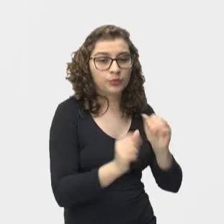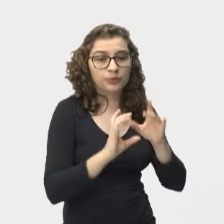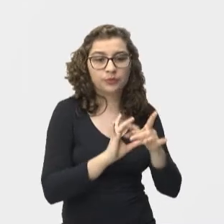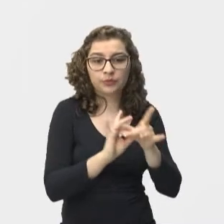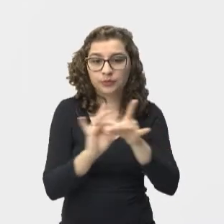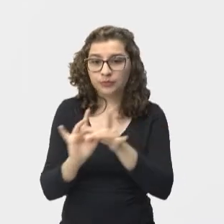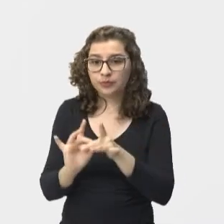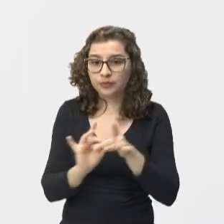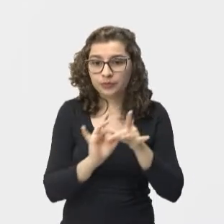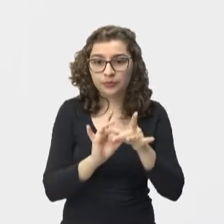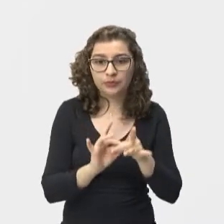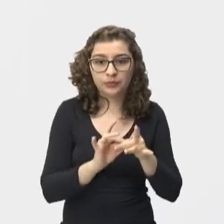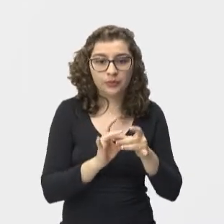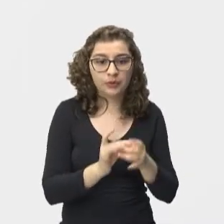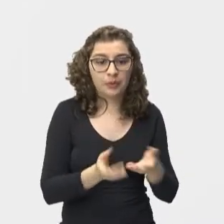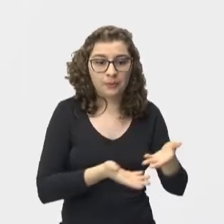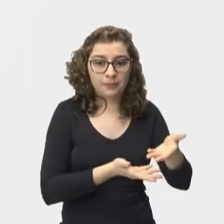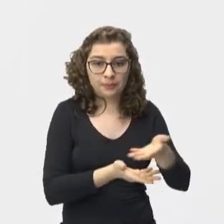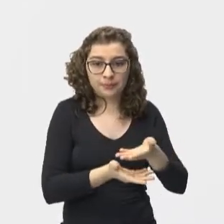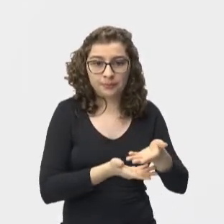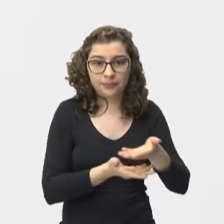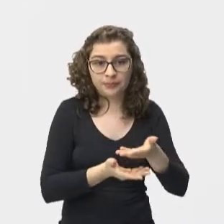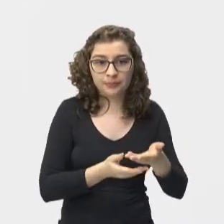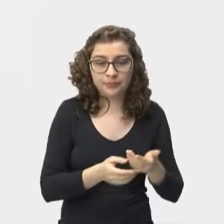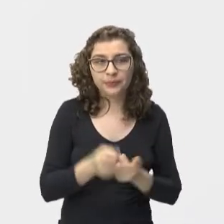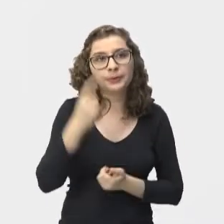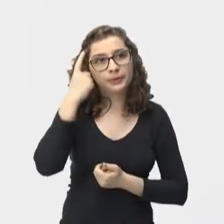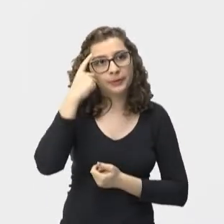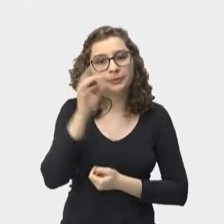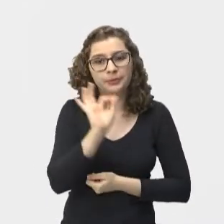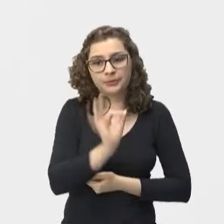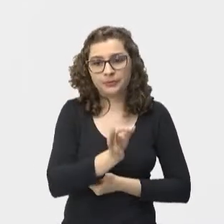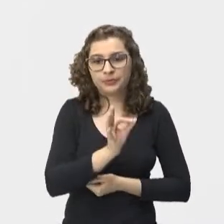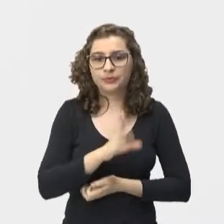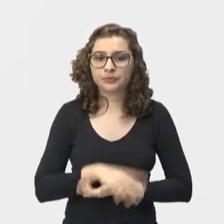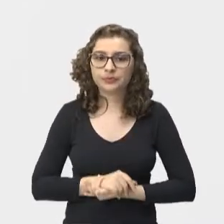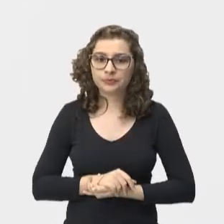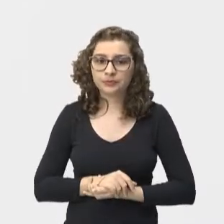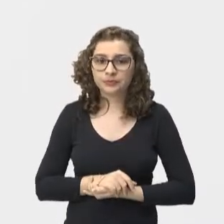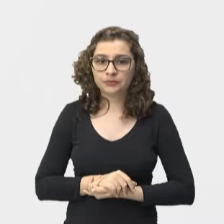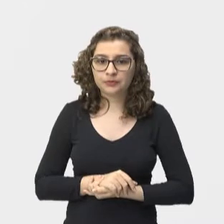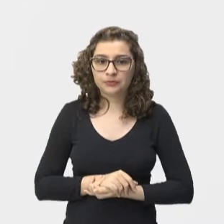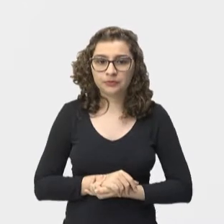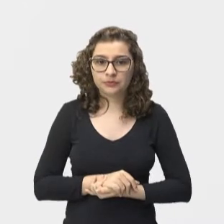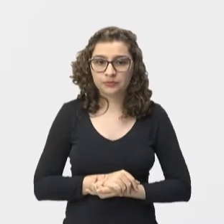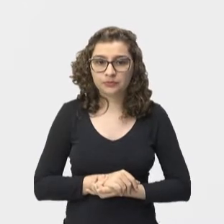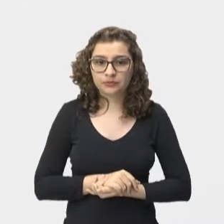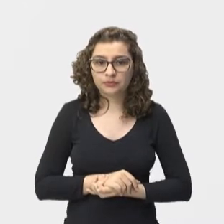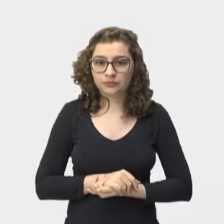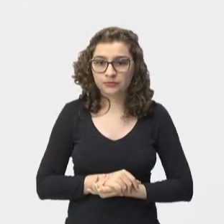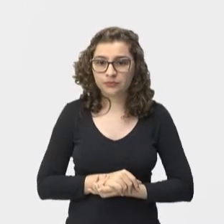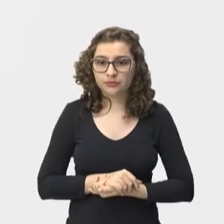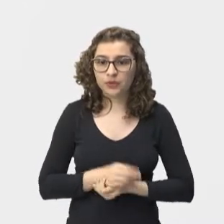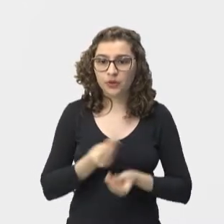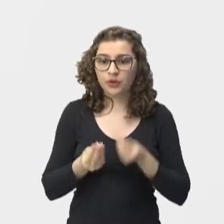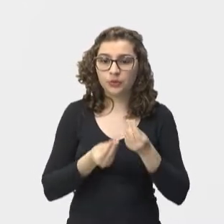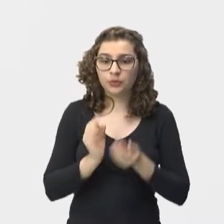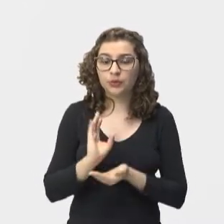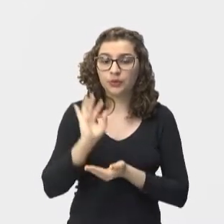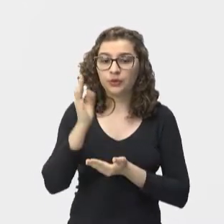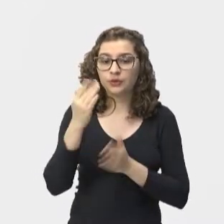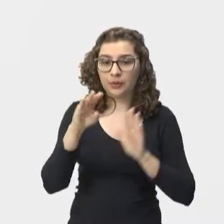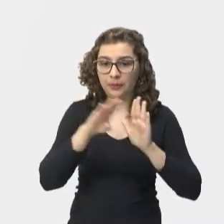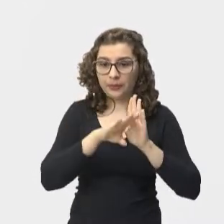encadeados de forma integrada e lógica, para acontecer da